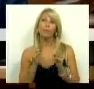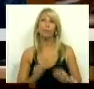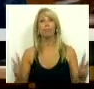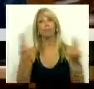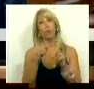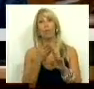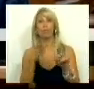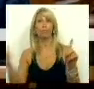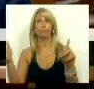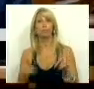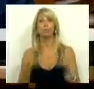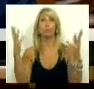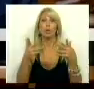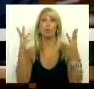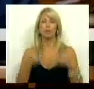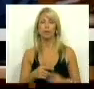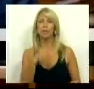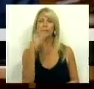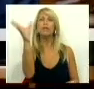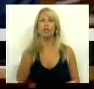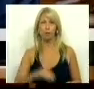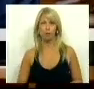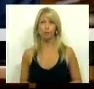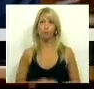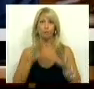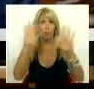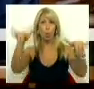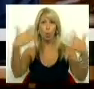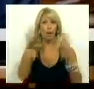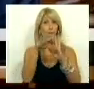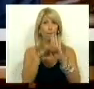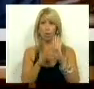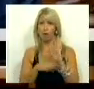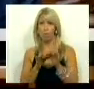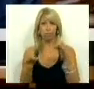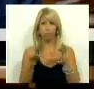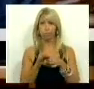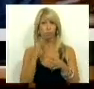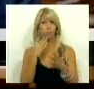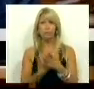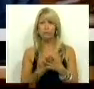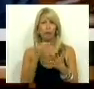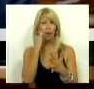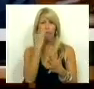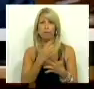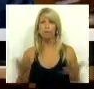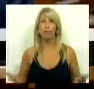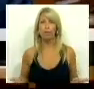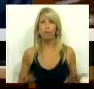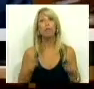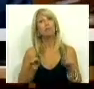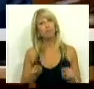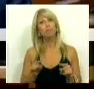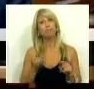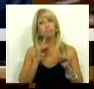desvio orçamental. Mas diz mais: qualquer programa de ajustamento provoca dor, mas neste caso pode